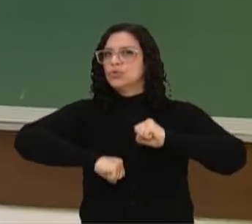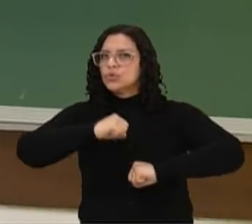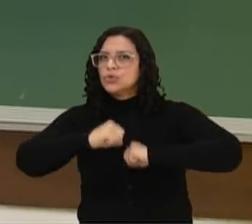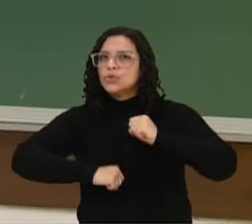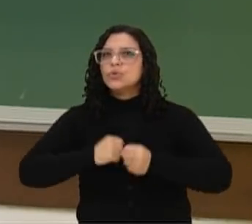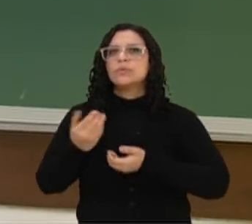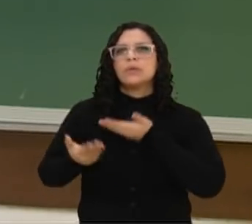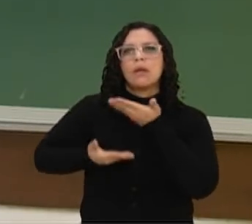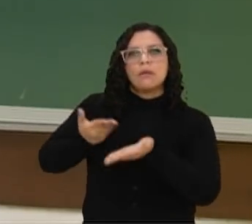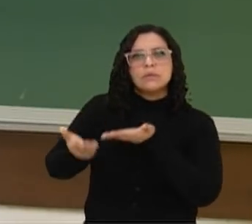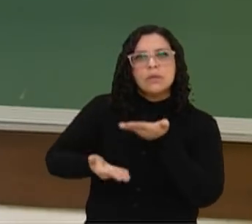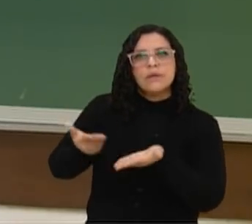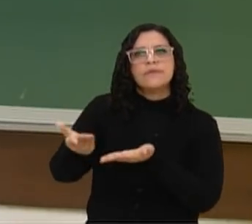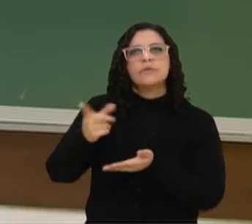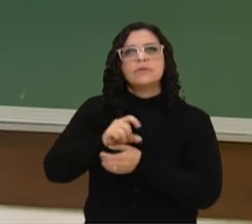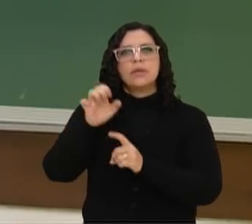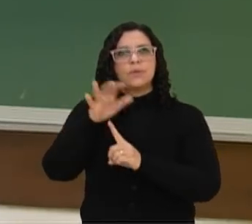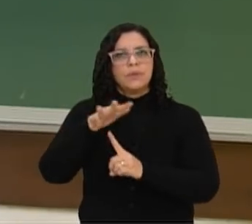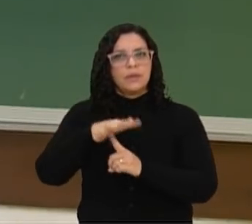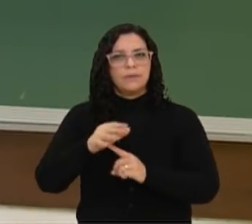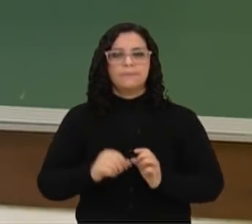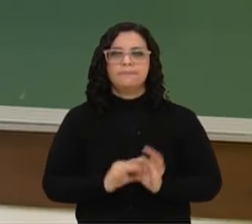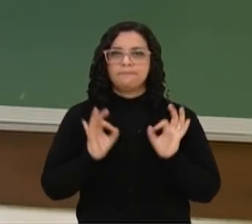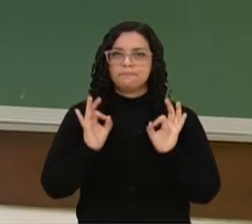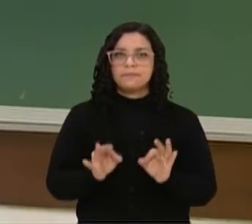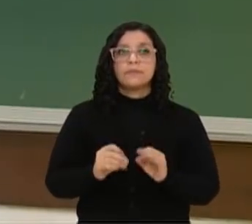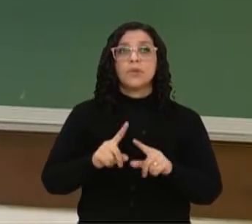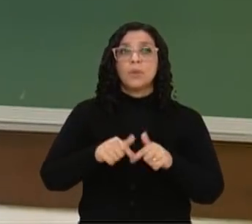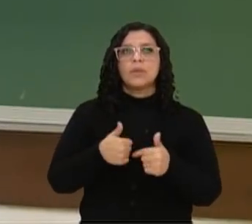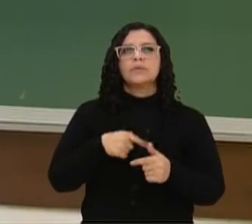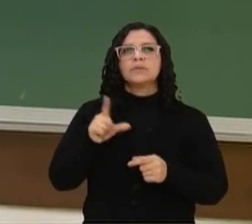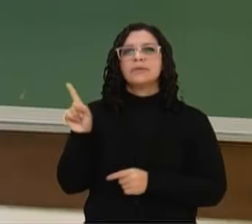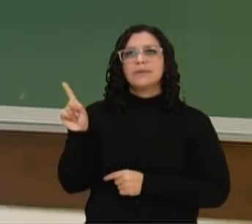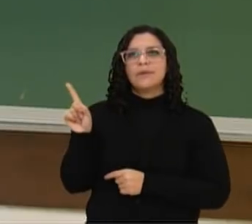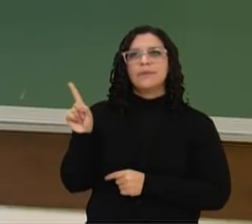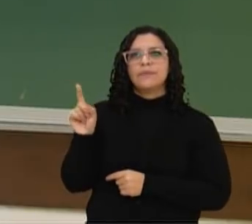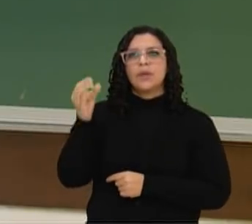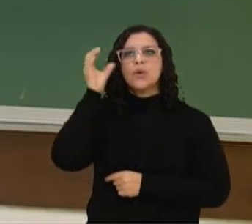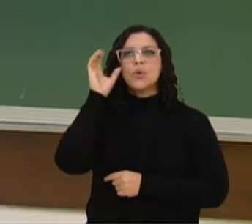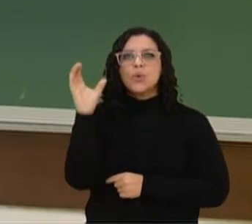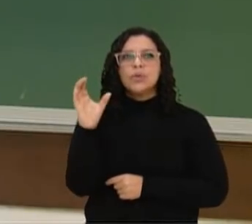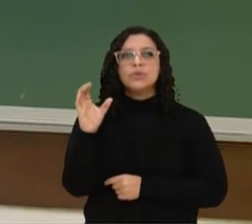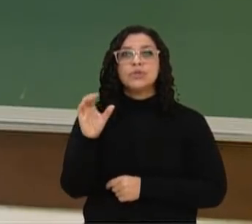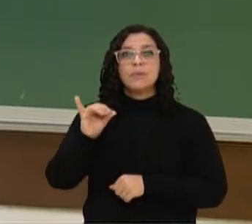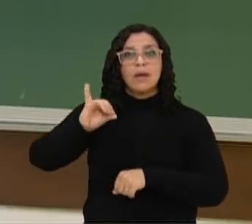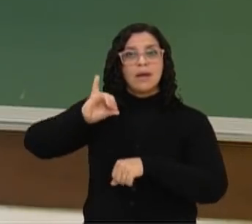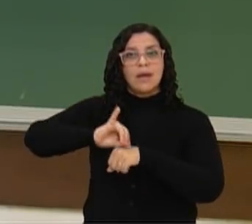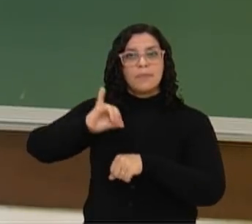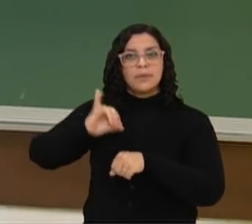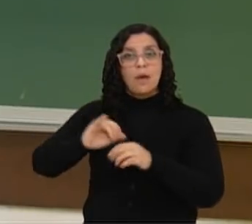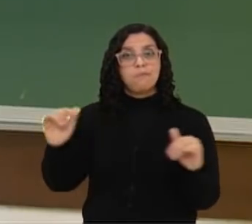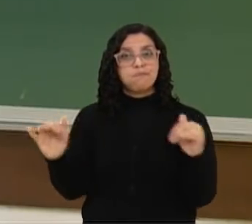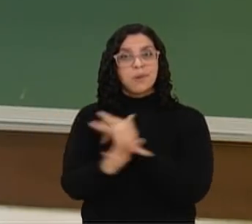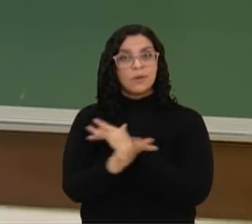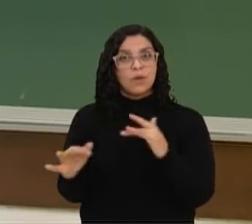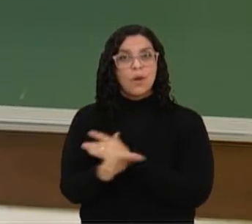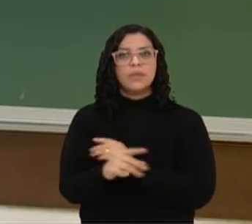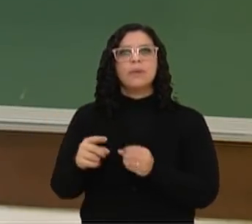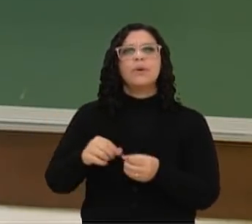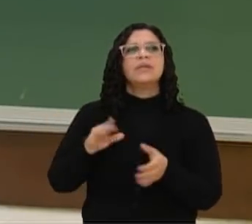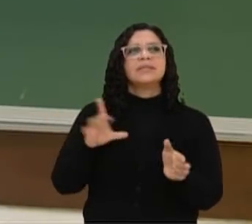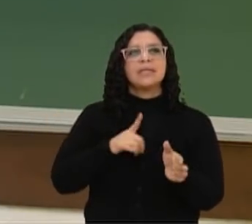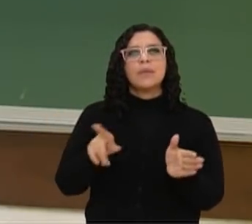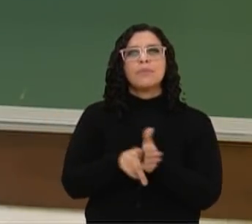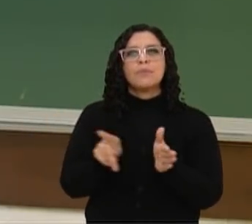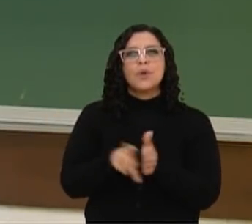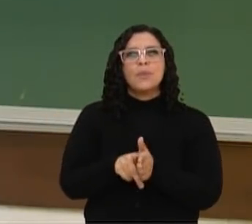de serviços no nosso estado, certo? E aí é dividido ali, Curitiba é a metrópole, depois nós vamos ter as